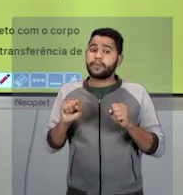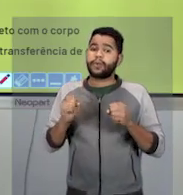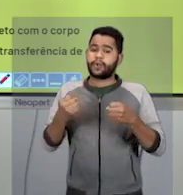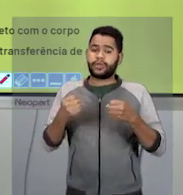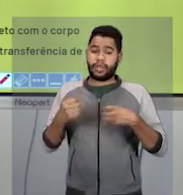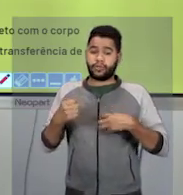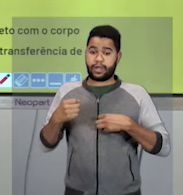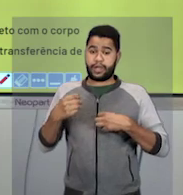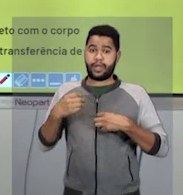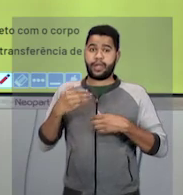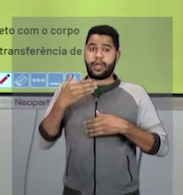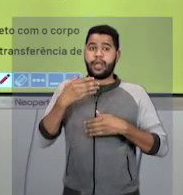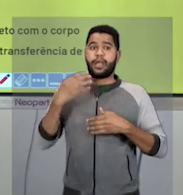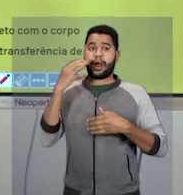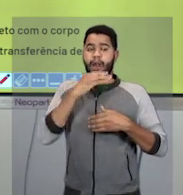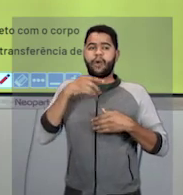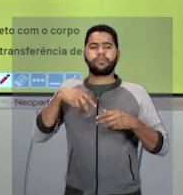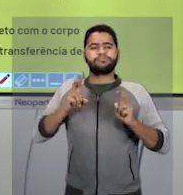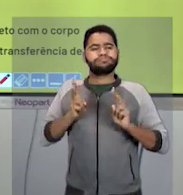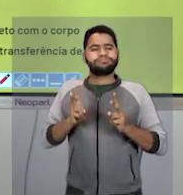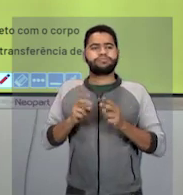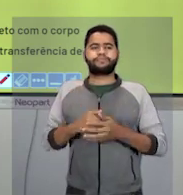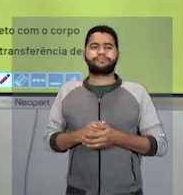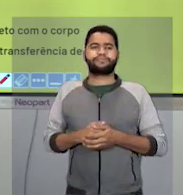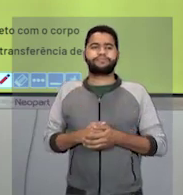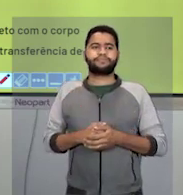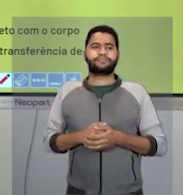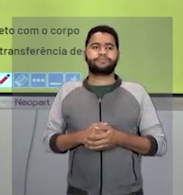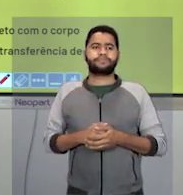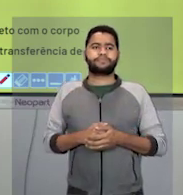a troca. Então,